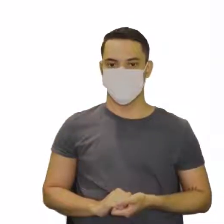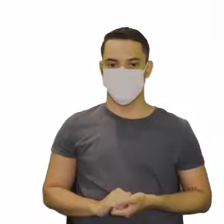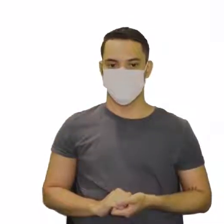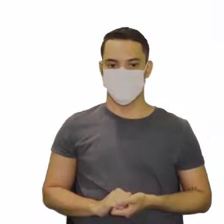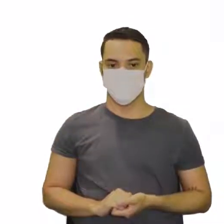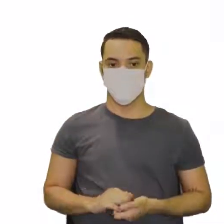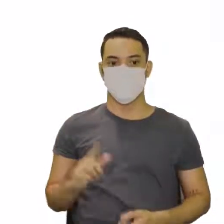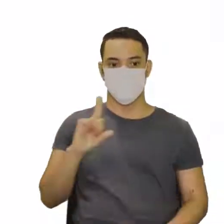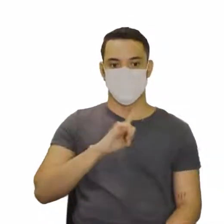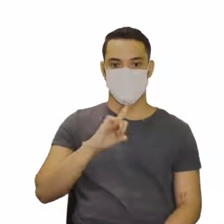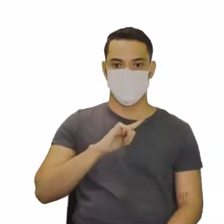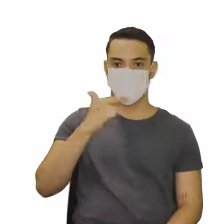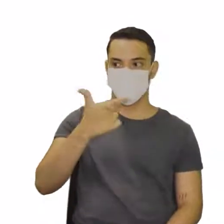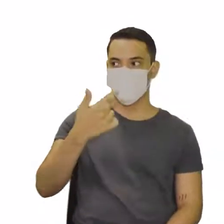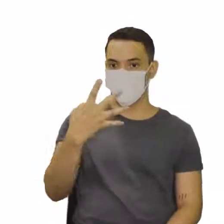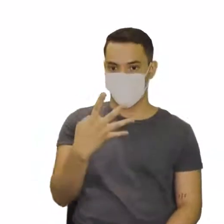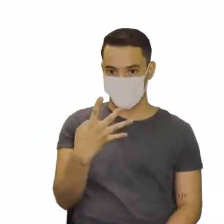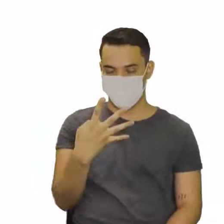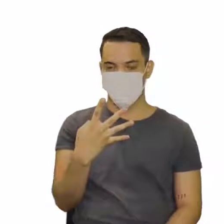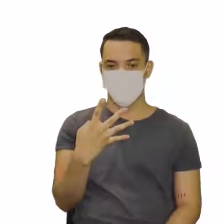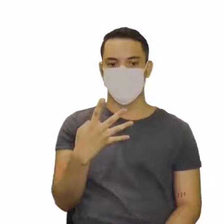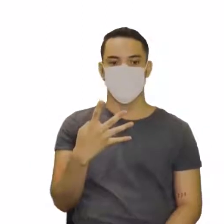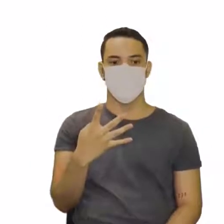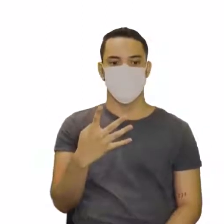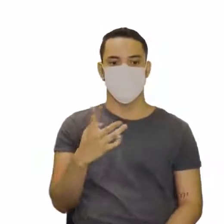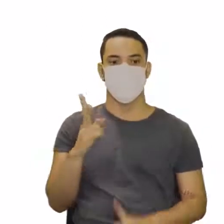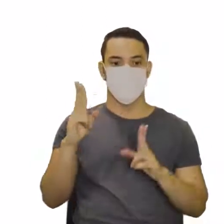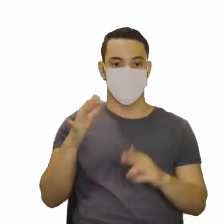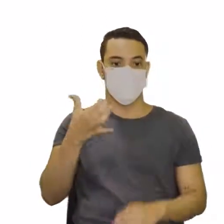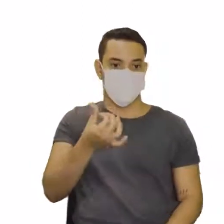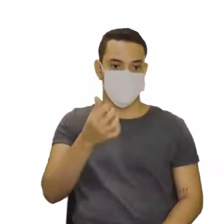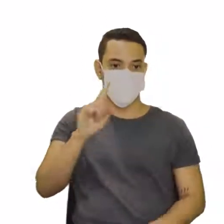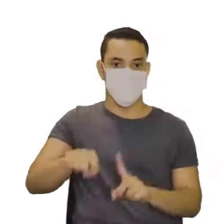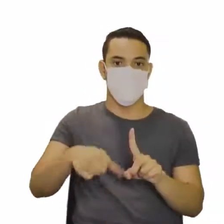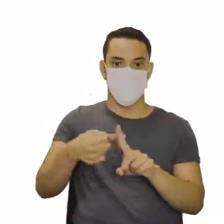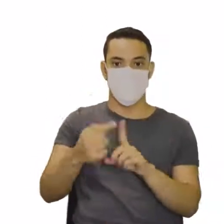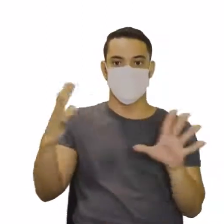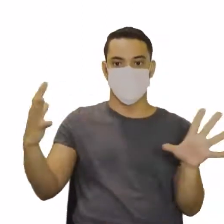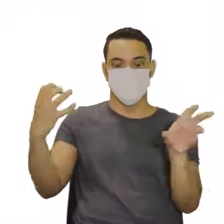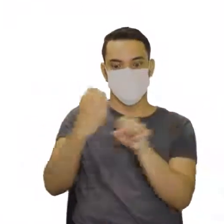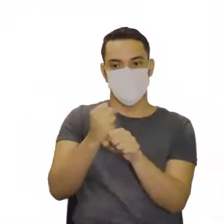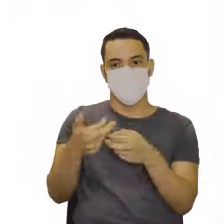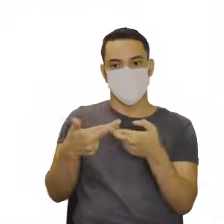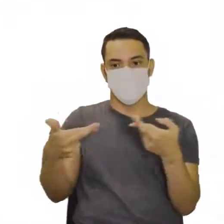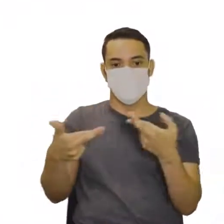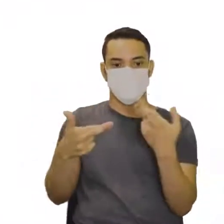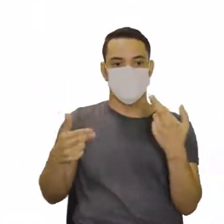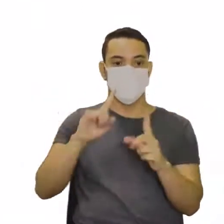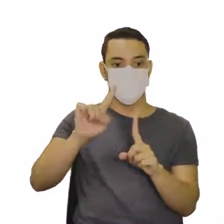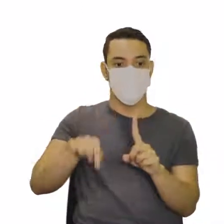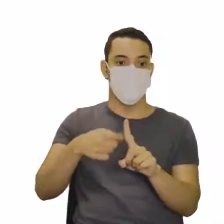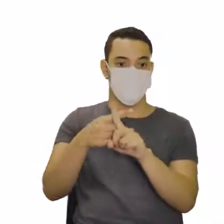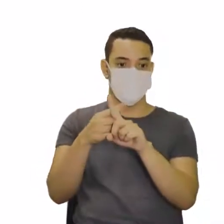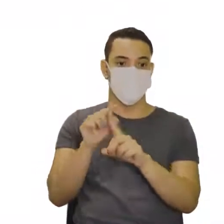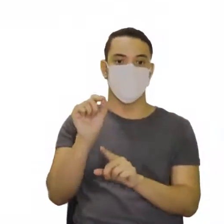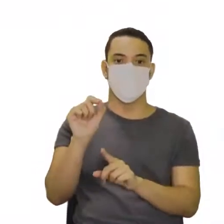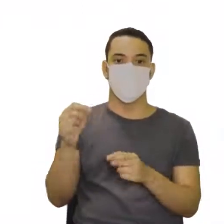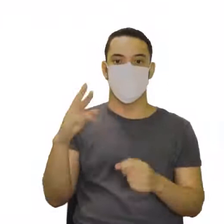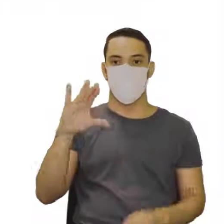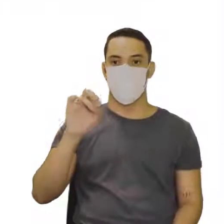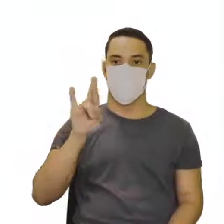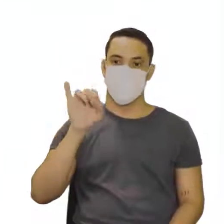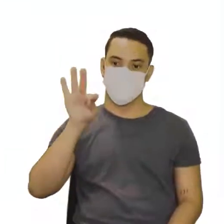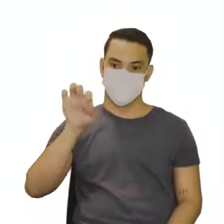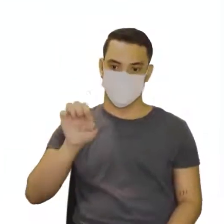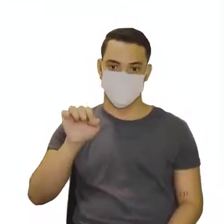Nós vamos ter 24 igual a 6 mais a soma das resistências vezes a corrente. Por sua vez, o que nós vamos ter